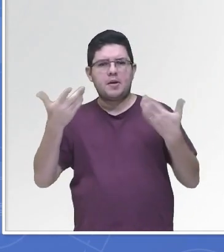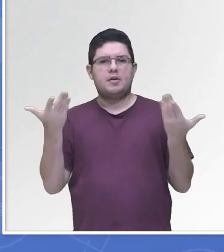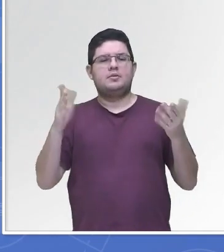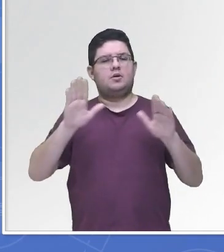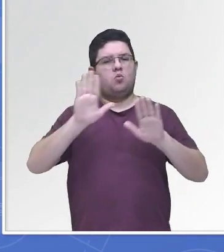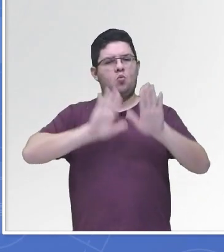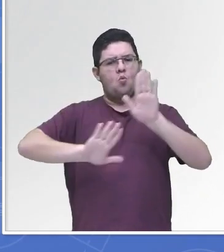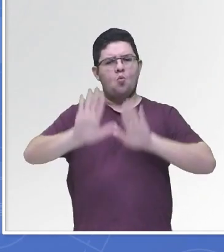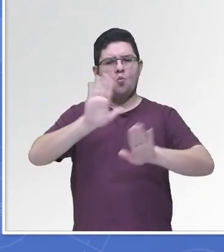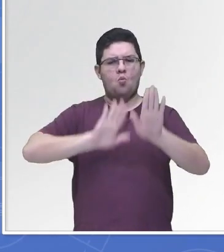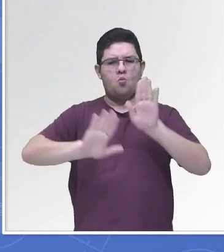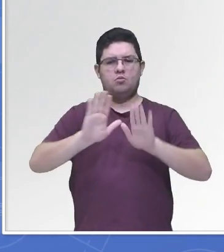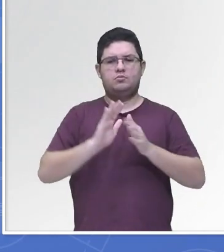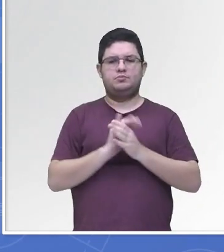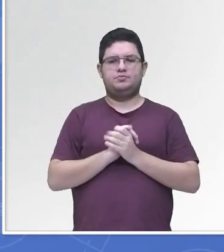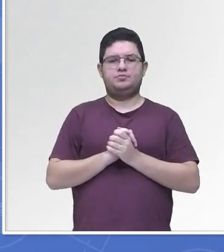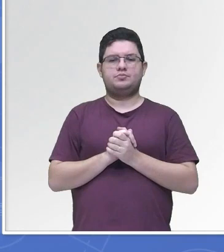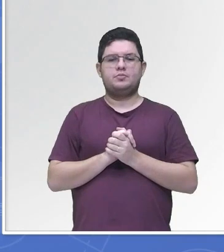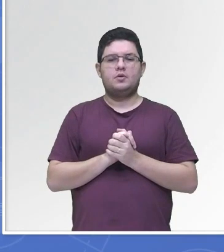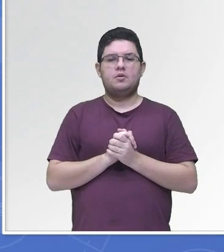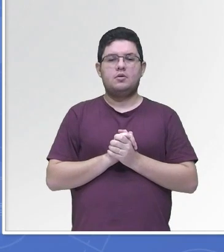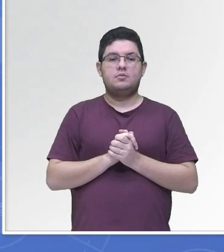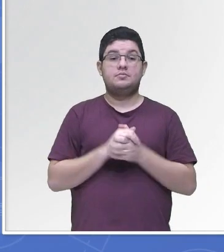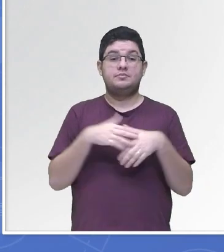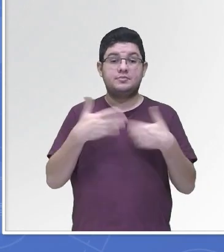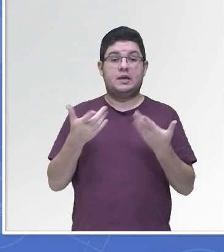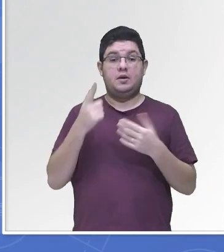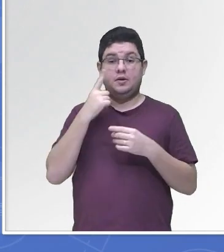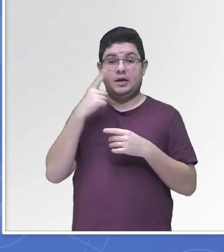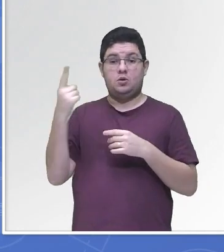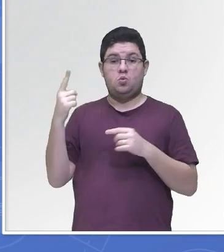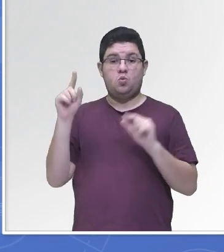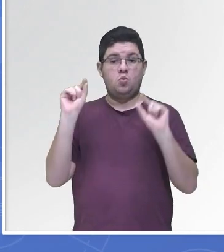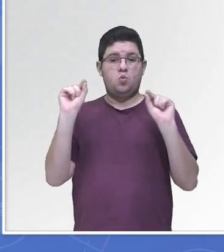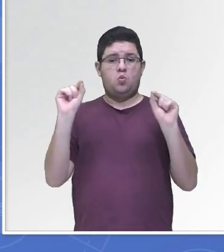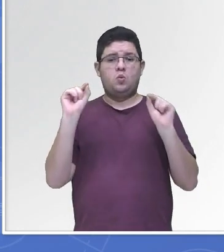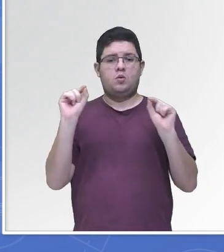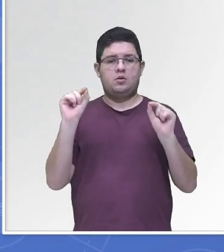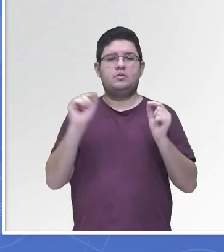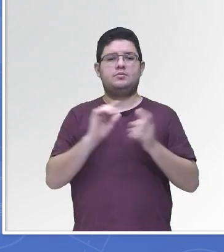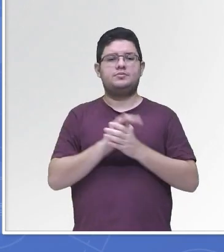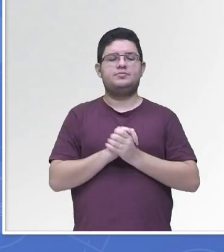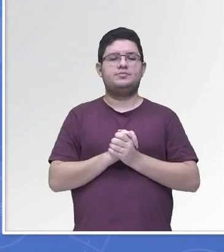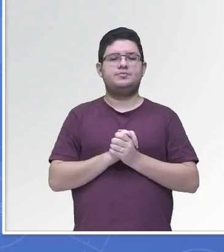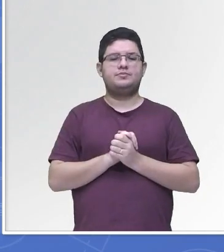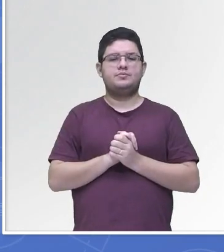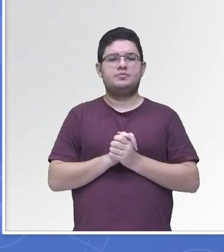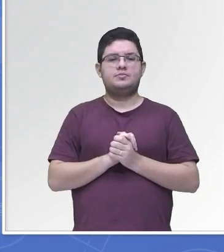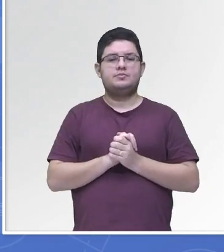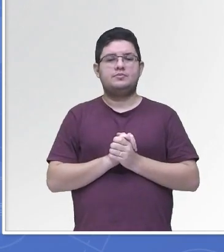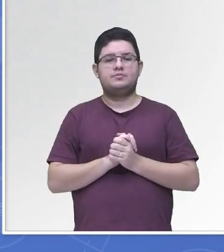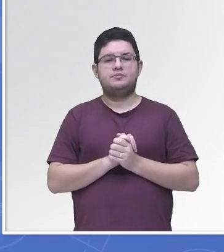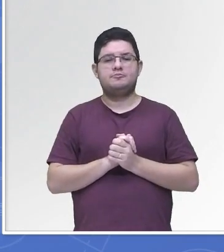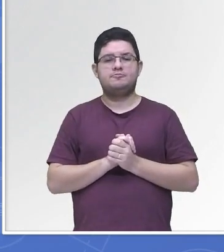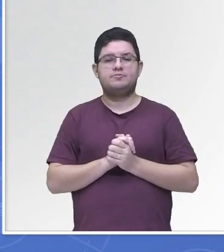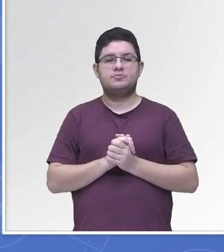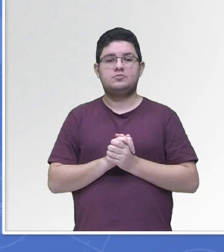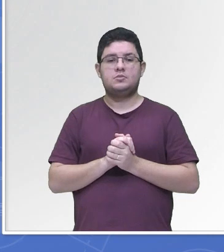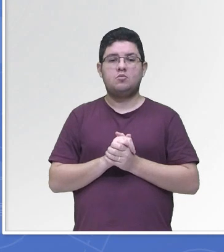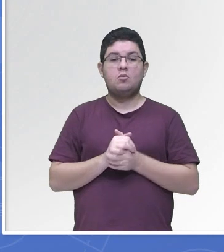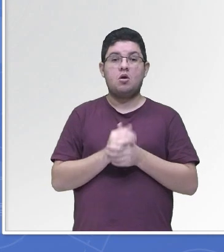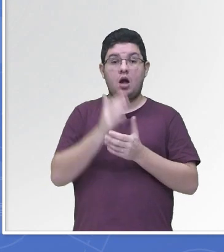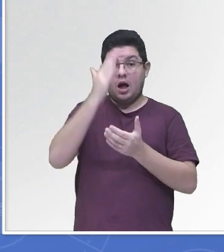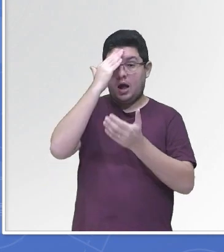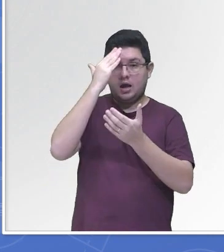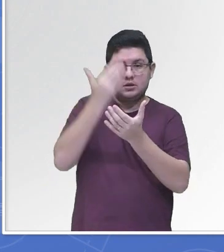daí, tá bom? Então vejam só, a gente tem que entender assim, ninguém deve acreditar logo de